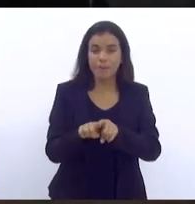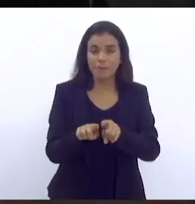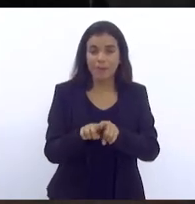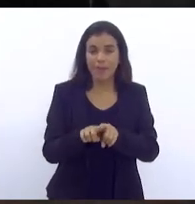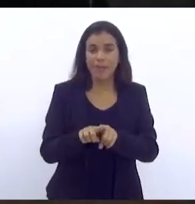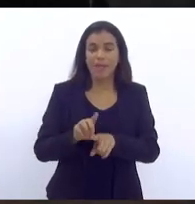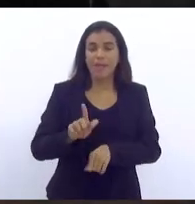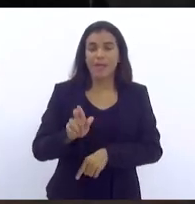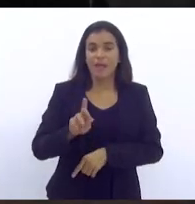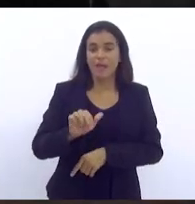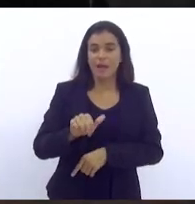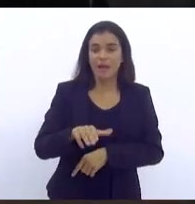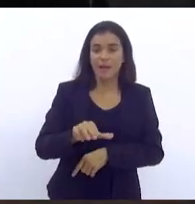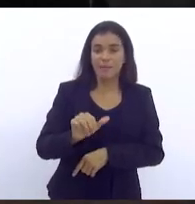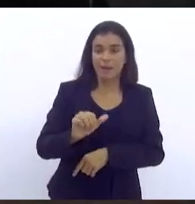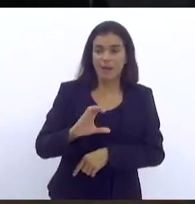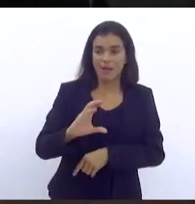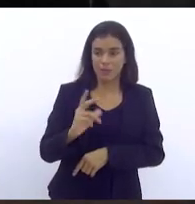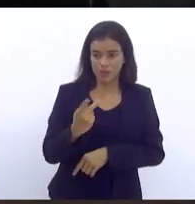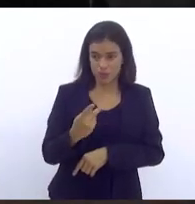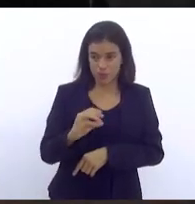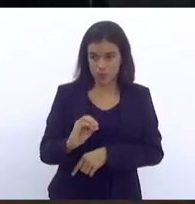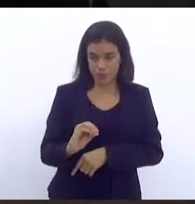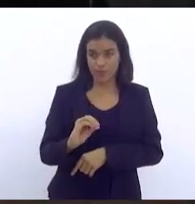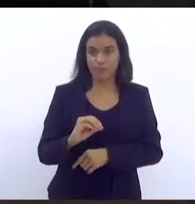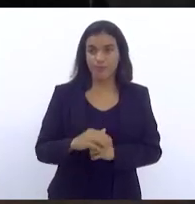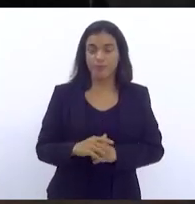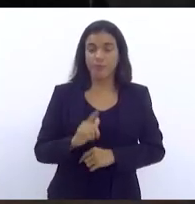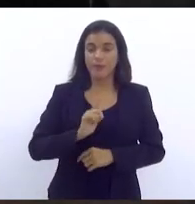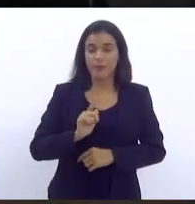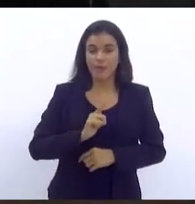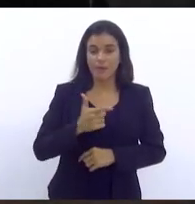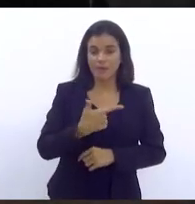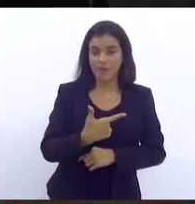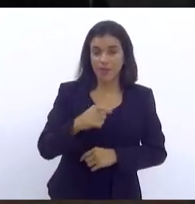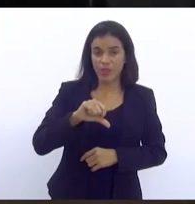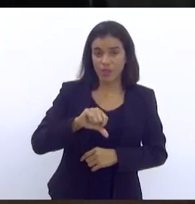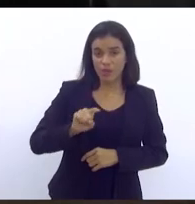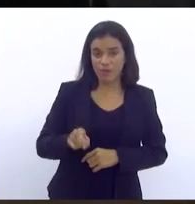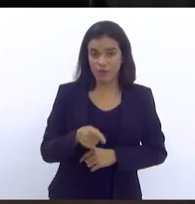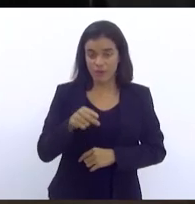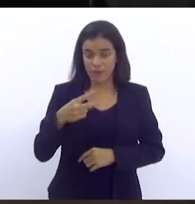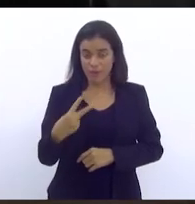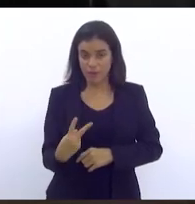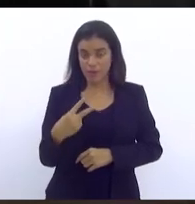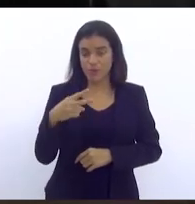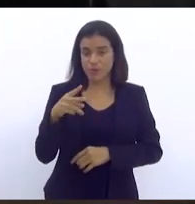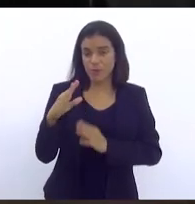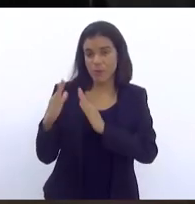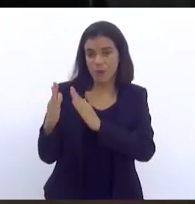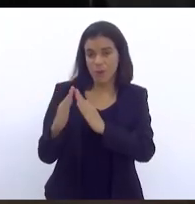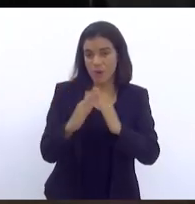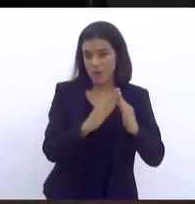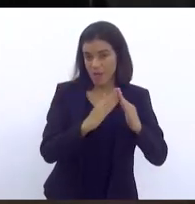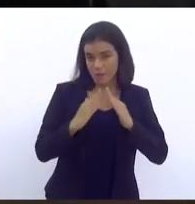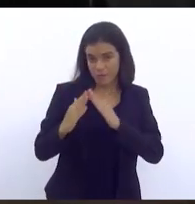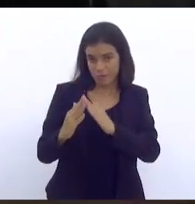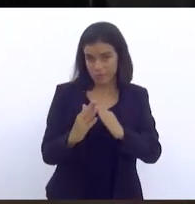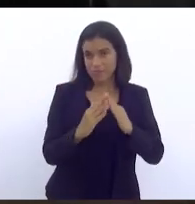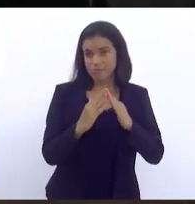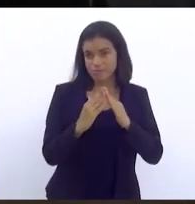Gramacho E aí temos que 29,2 dos moradores e moradoras da favela D